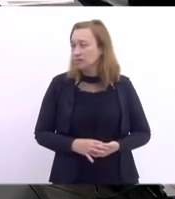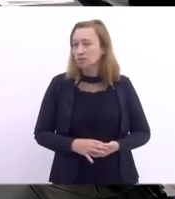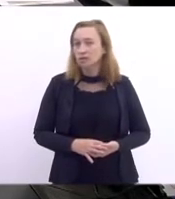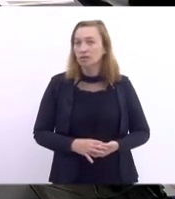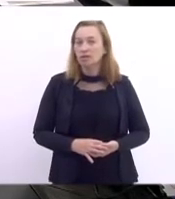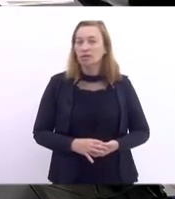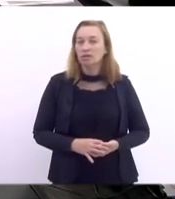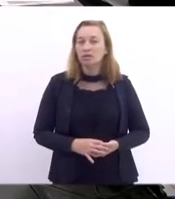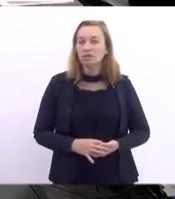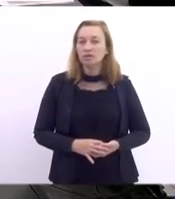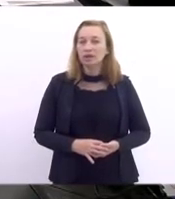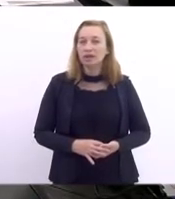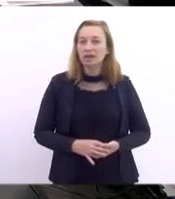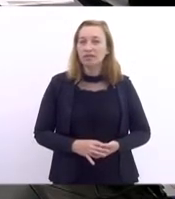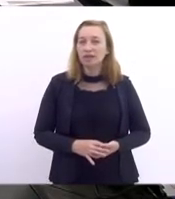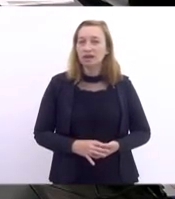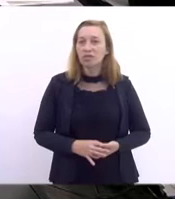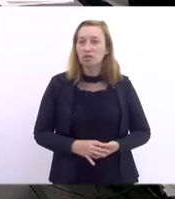há